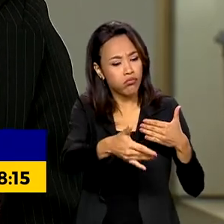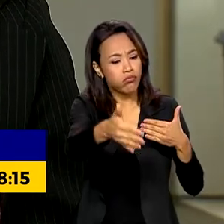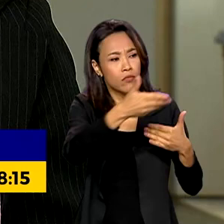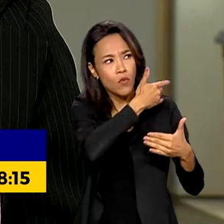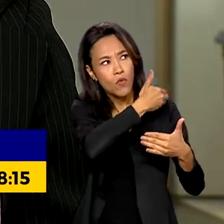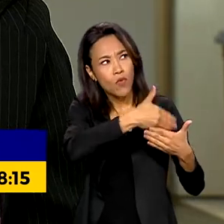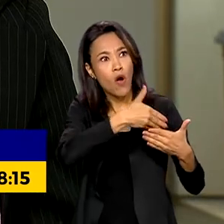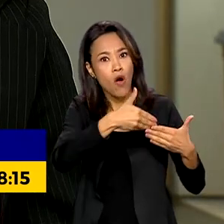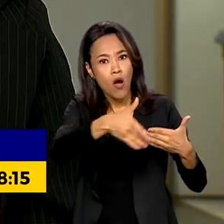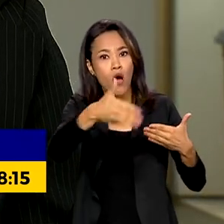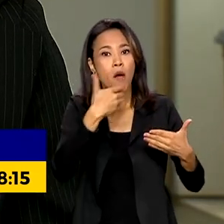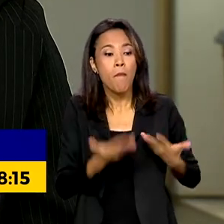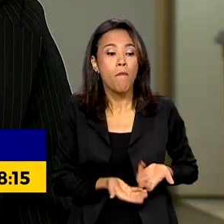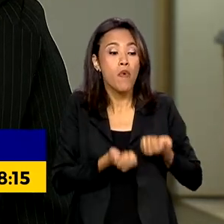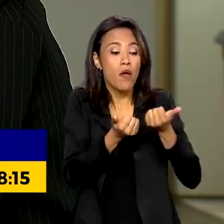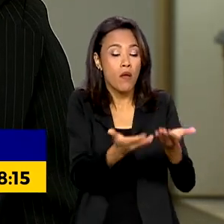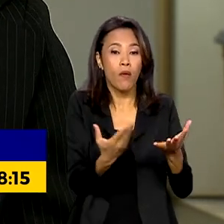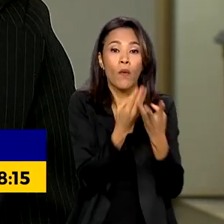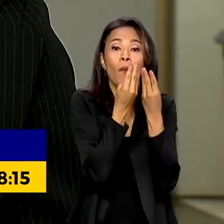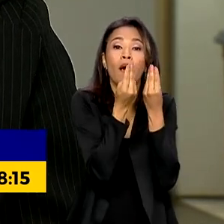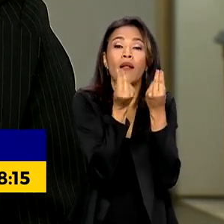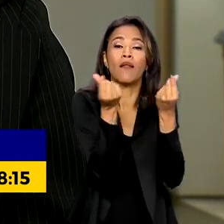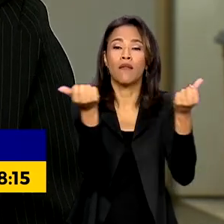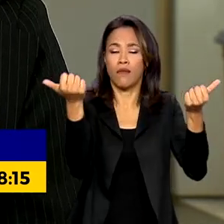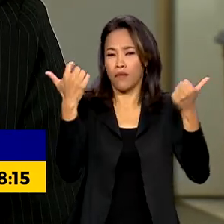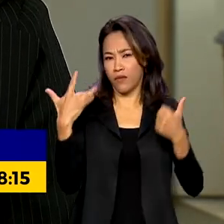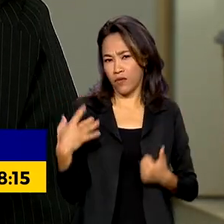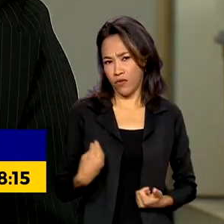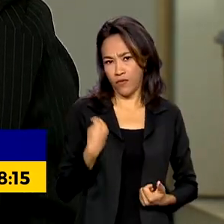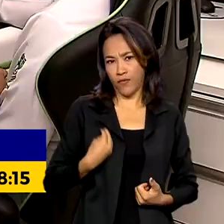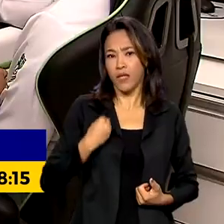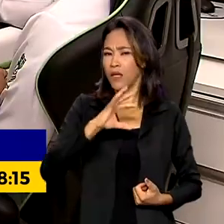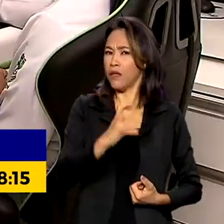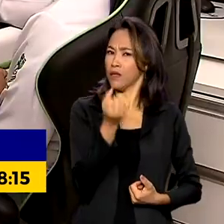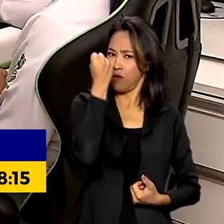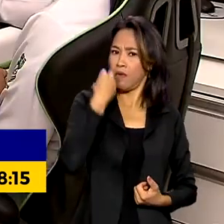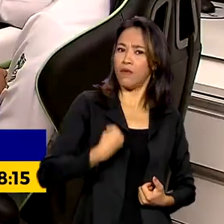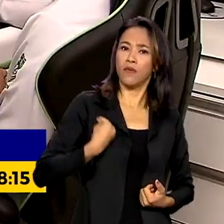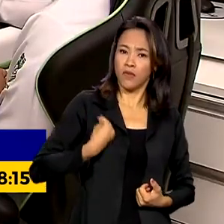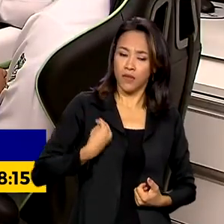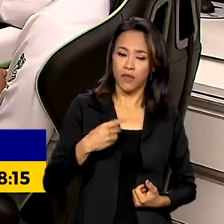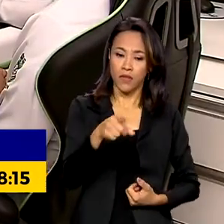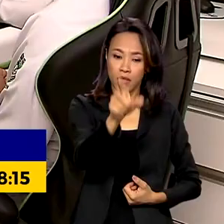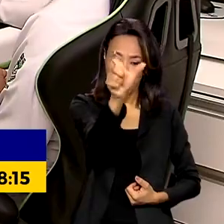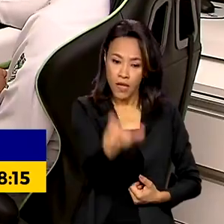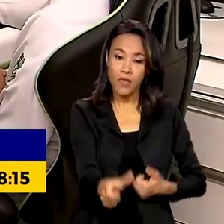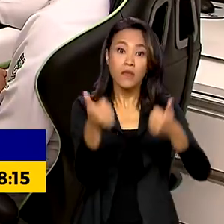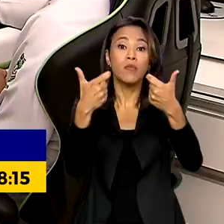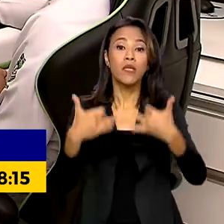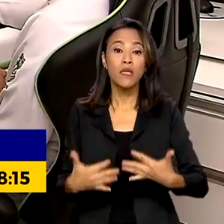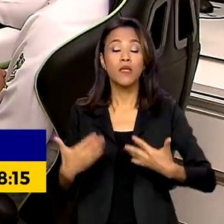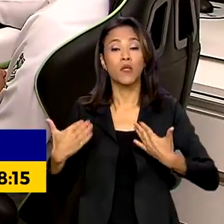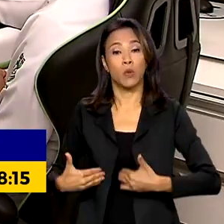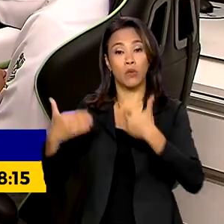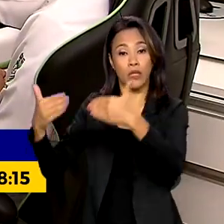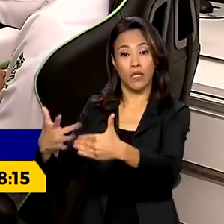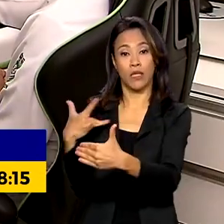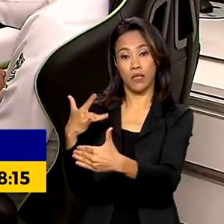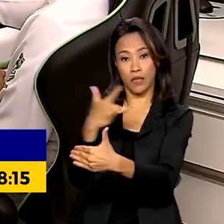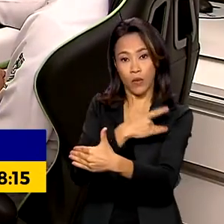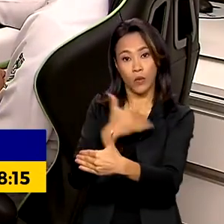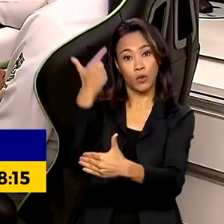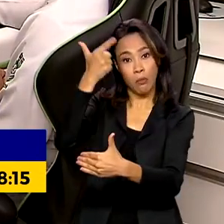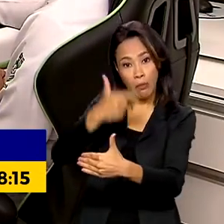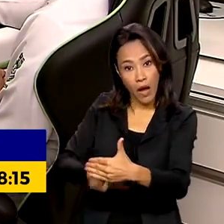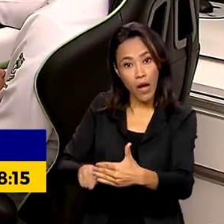de vida dos indivíduos. E às vezes até mesmo salvar vidas. O Ministério da Saúde determinou a inclusão de mais